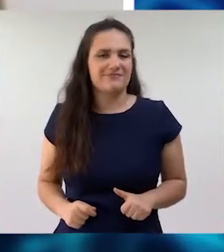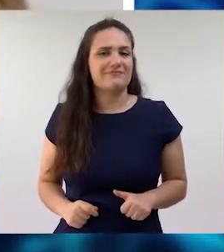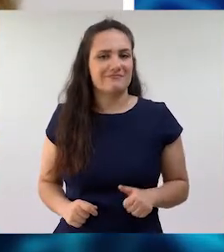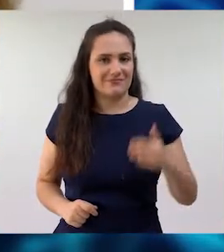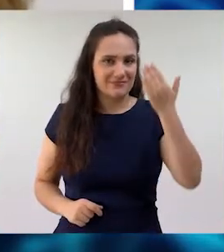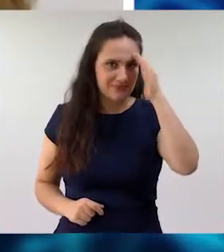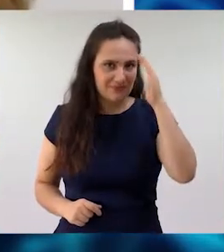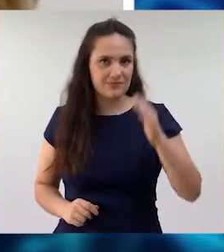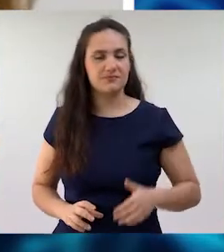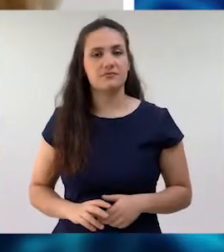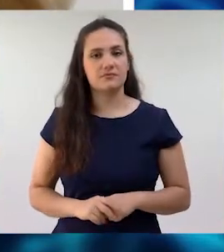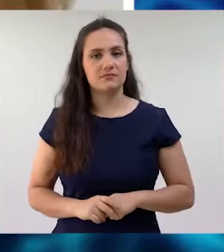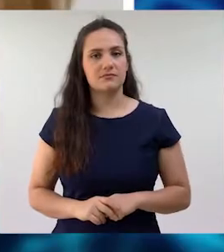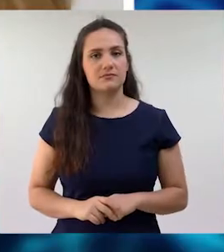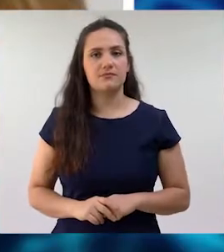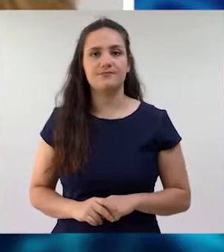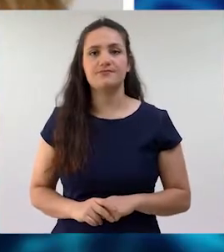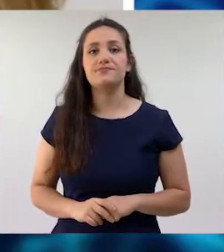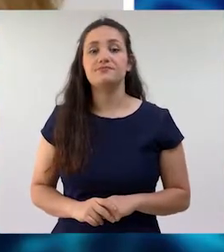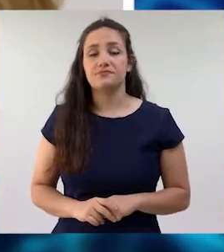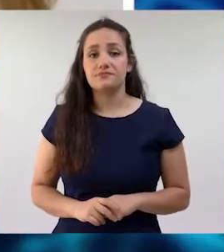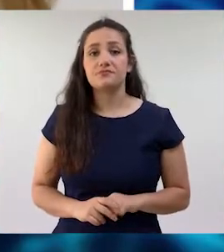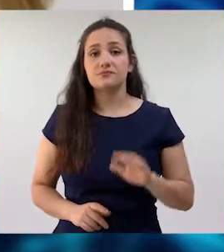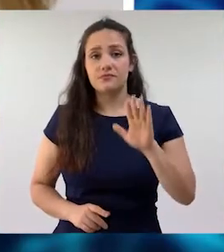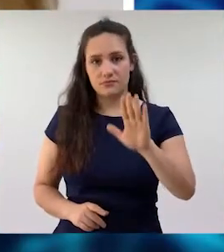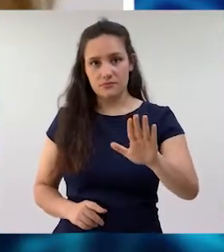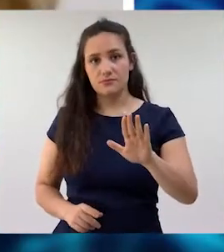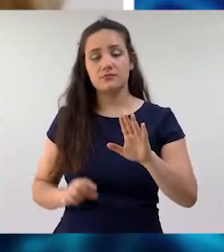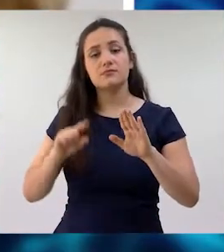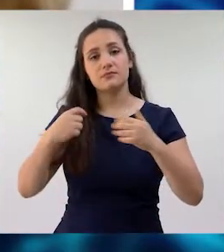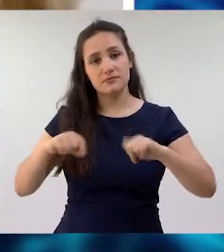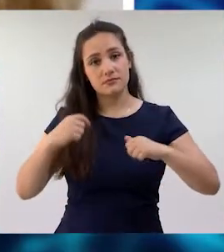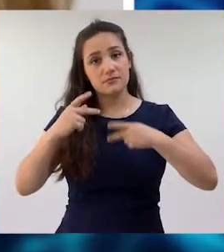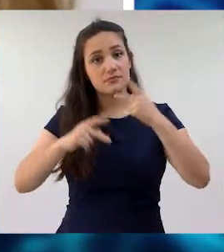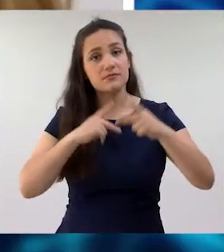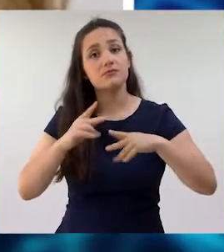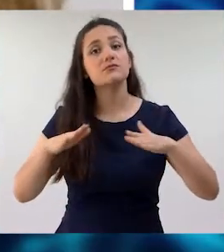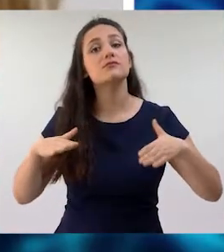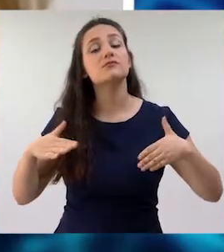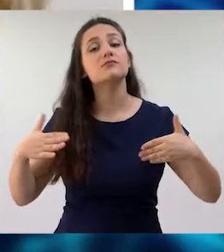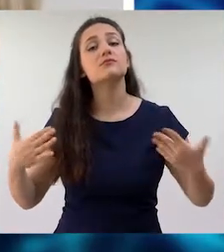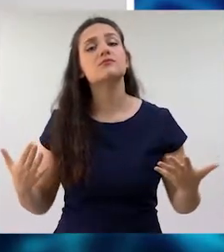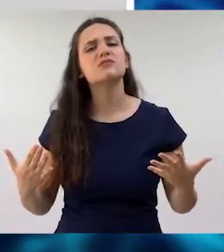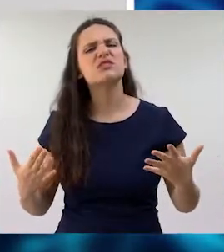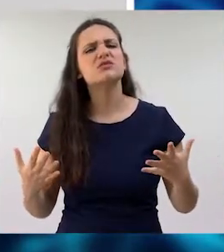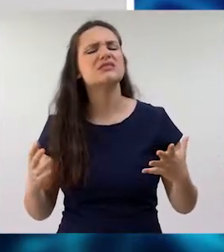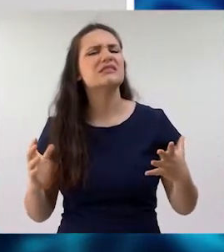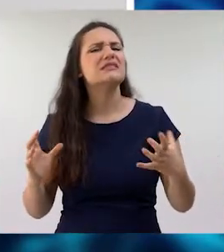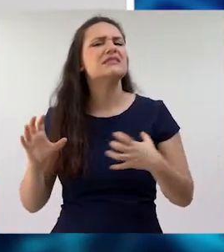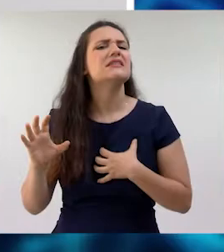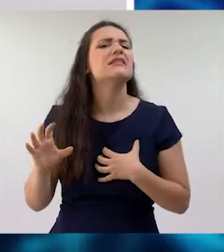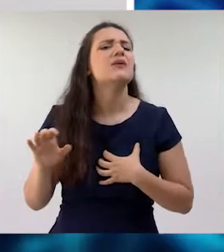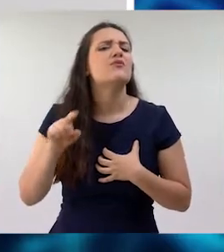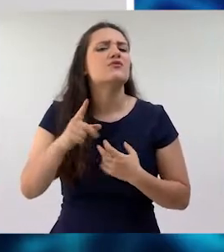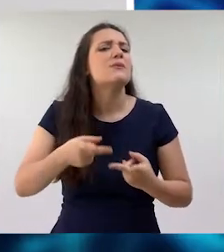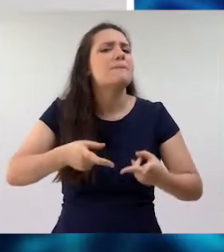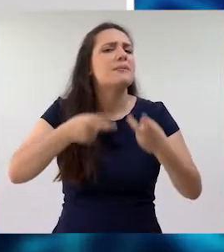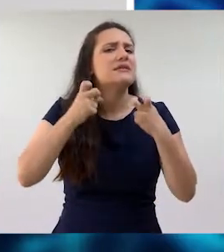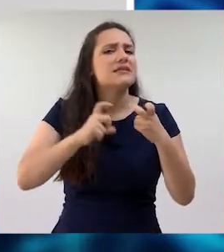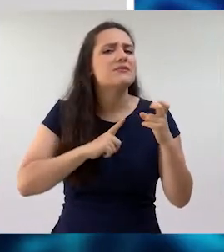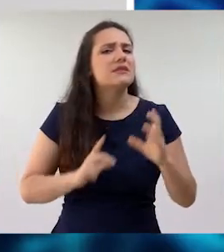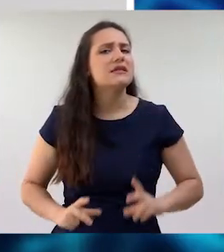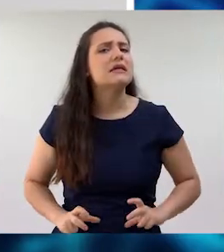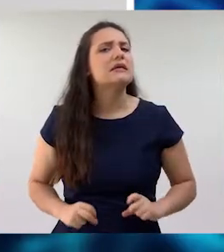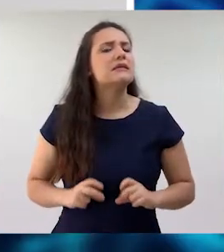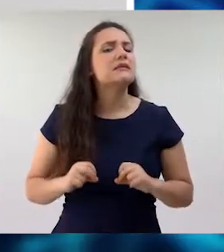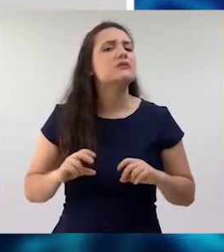a fazer aos 50. E aí você me lembrou de uma coisa muito importante, já a gente falar quais são os sinais e sintomas do